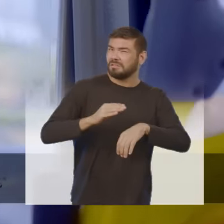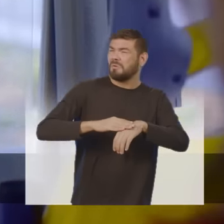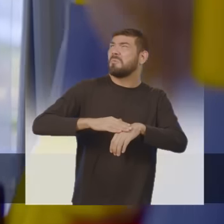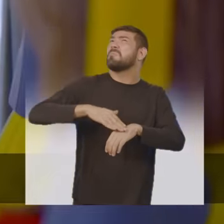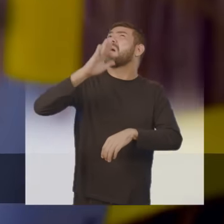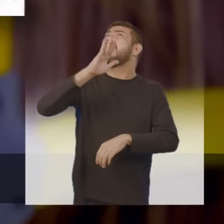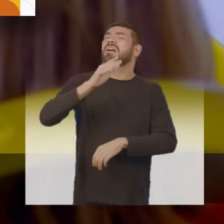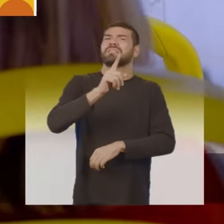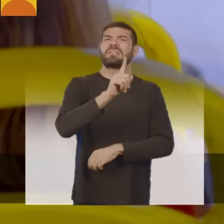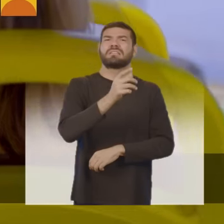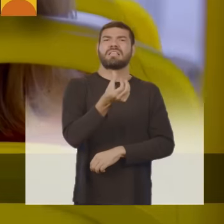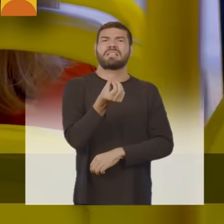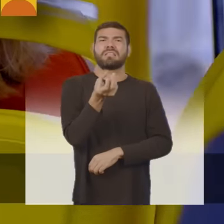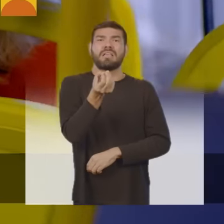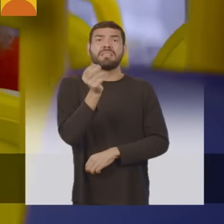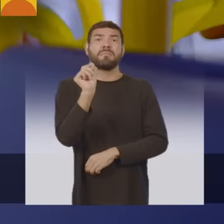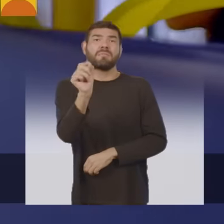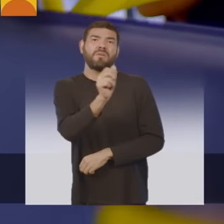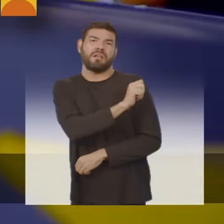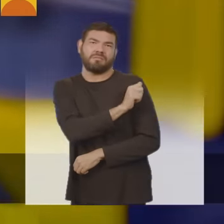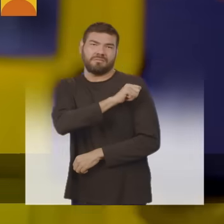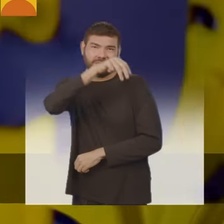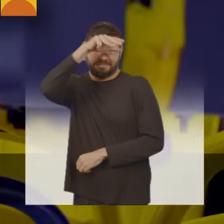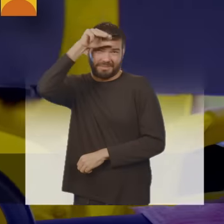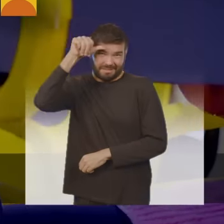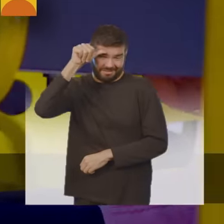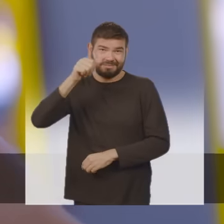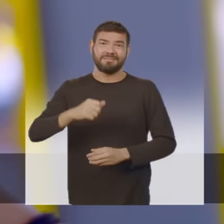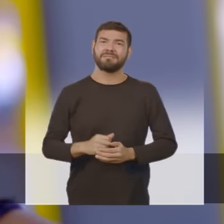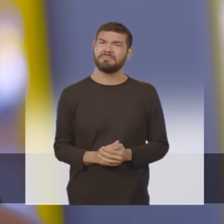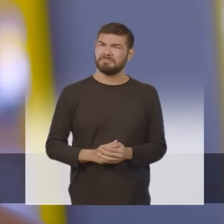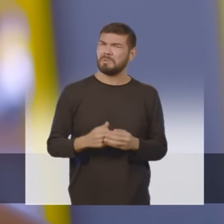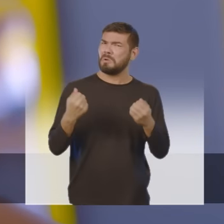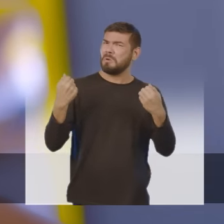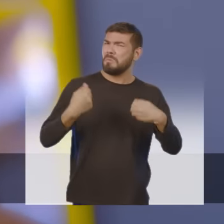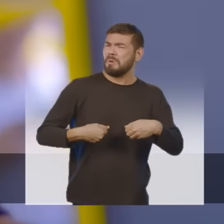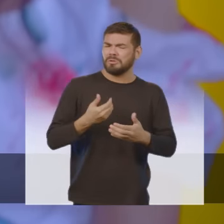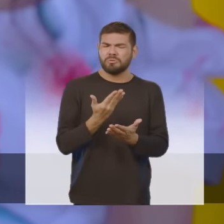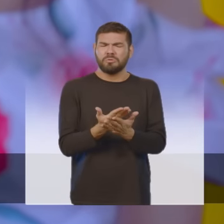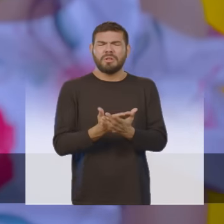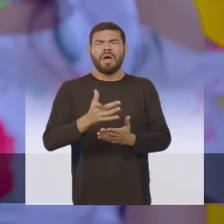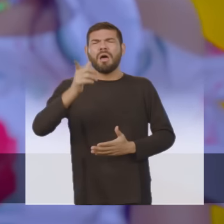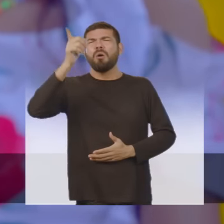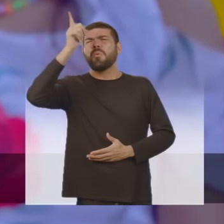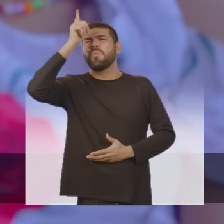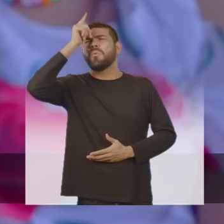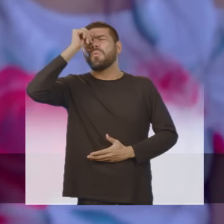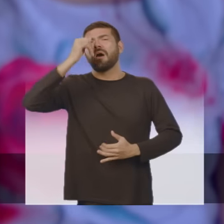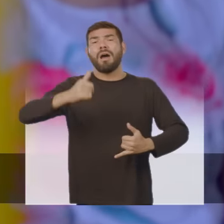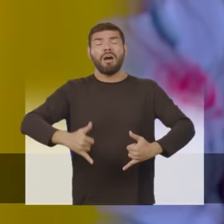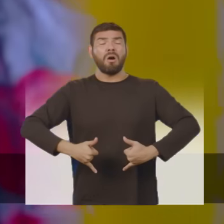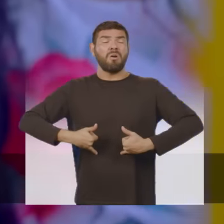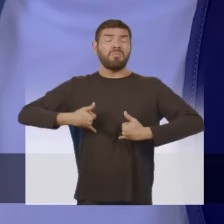Agora somos mais de 160 mil alunos em Manaus. Bom dia. Que podem estudar tranquilos com o